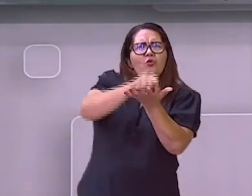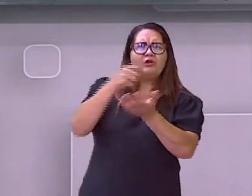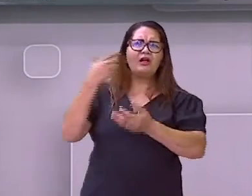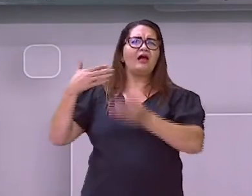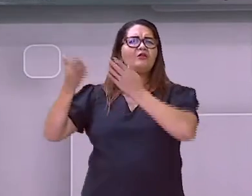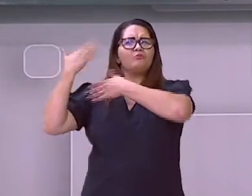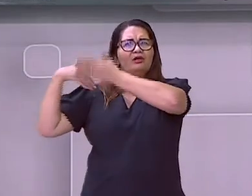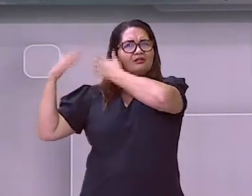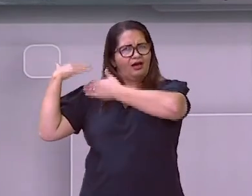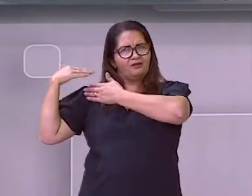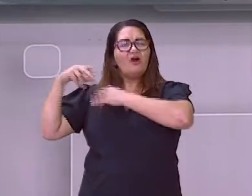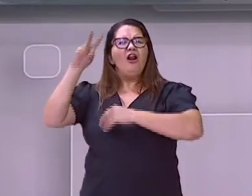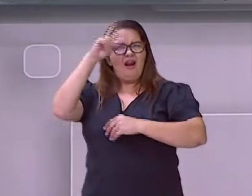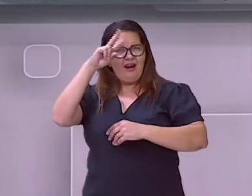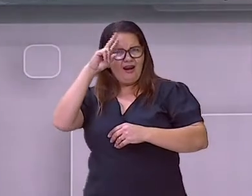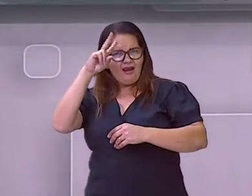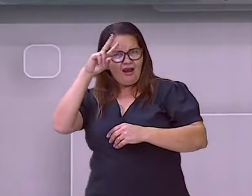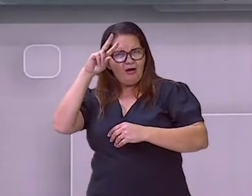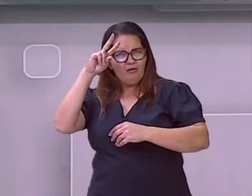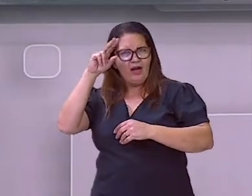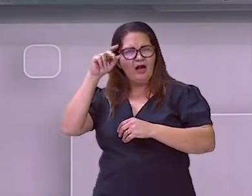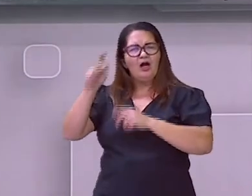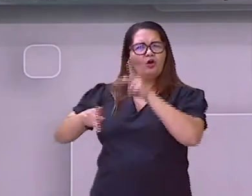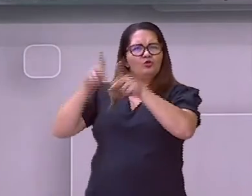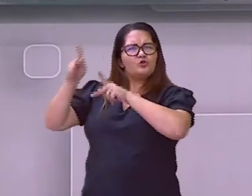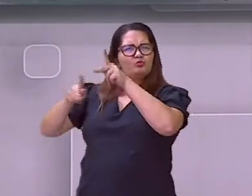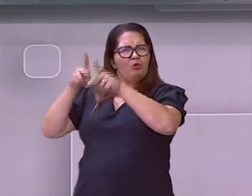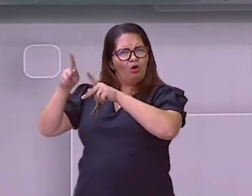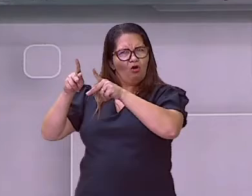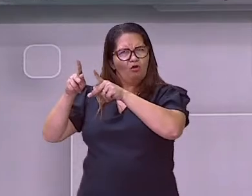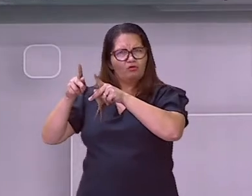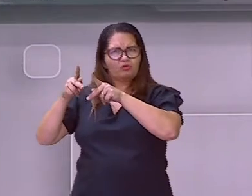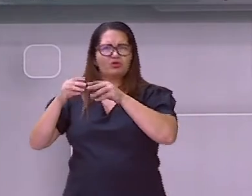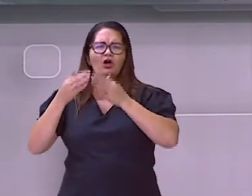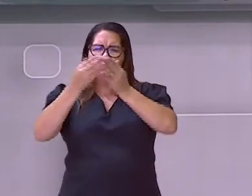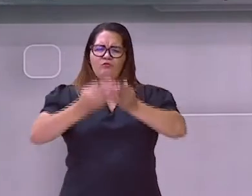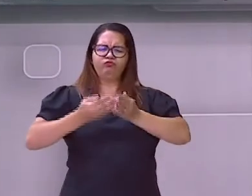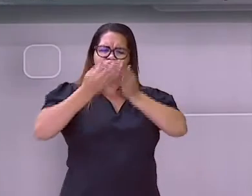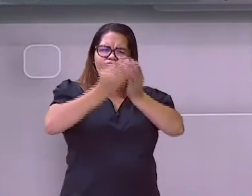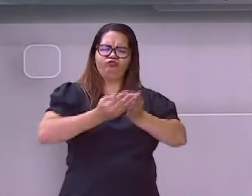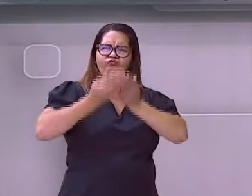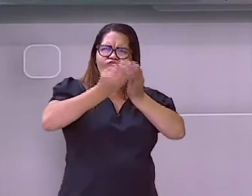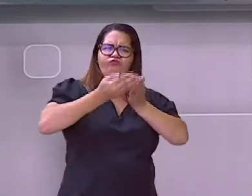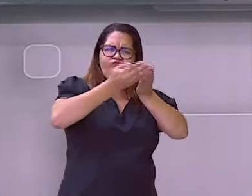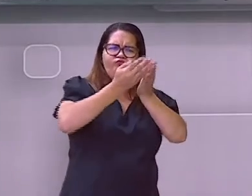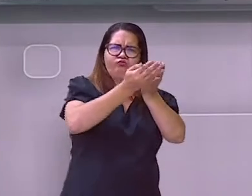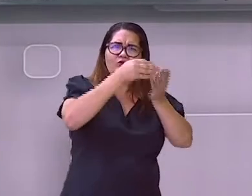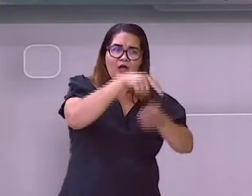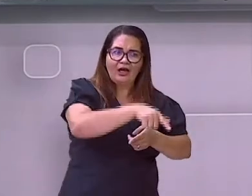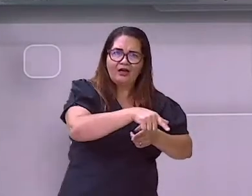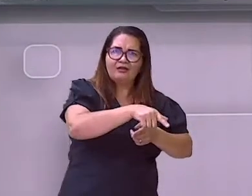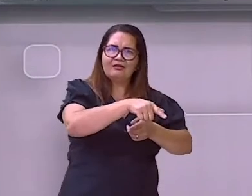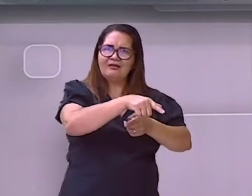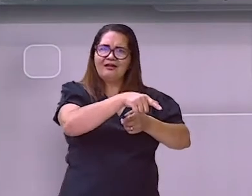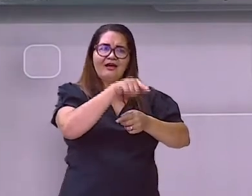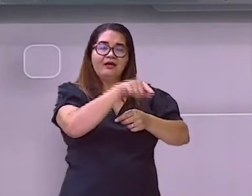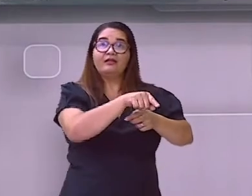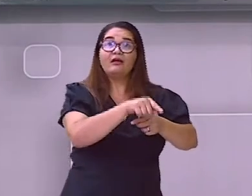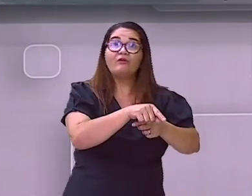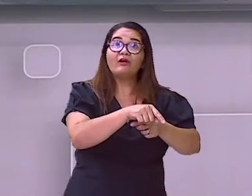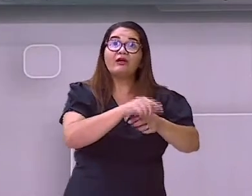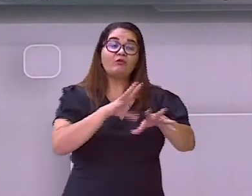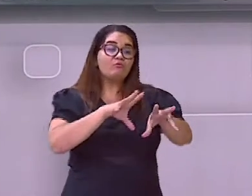que colonizaram os nossos ancestrais, os nativos do continente